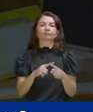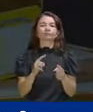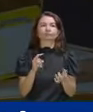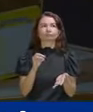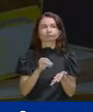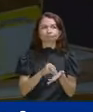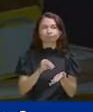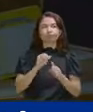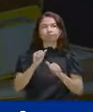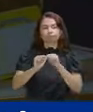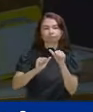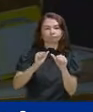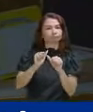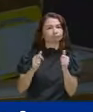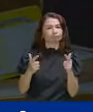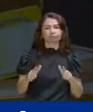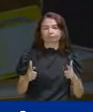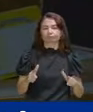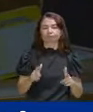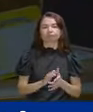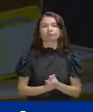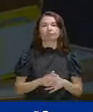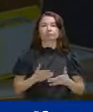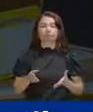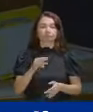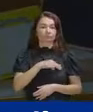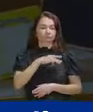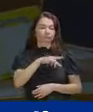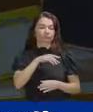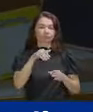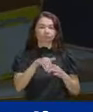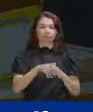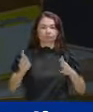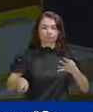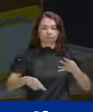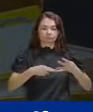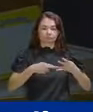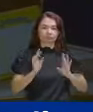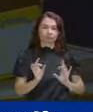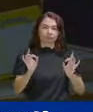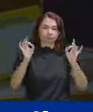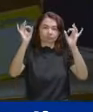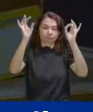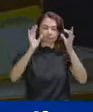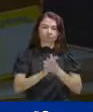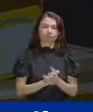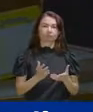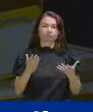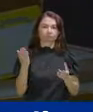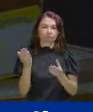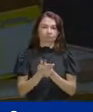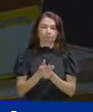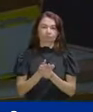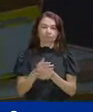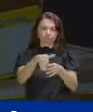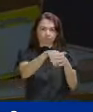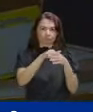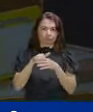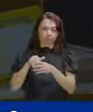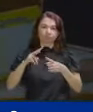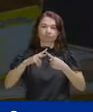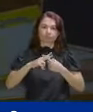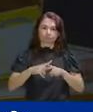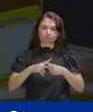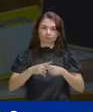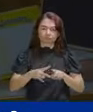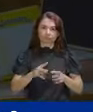efeitos modificativos. O Ministério Público Eleitoral interpôs recurso especial, onde pleiteia que o acordo recorrido seja reformado